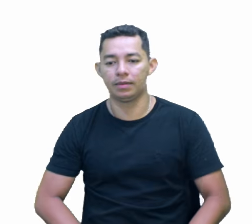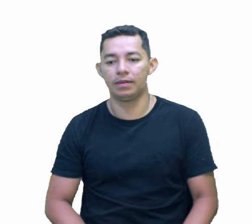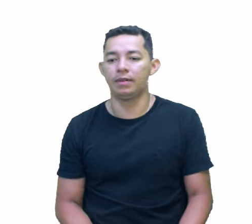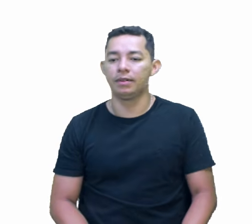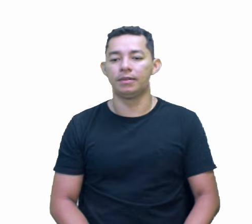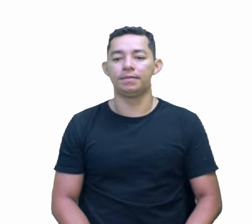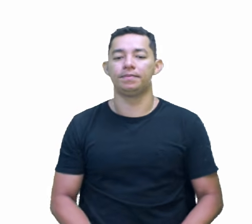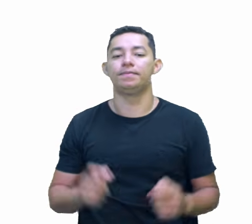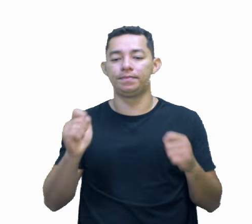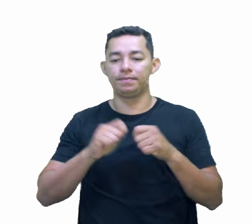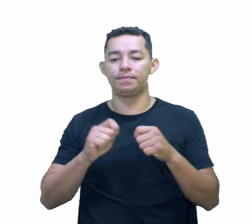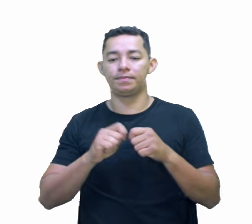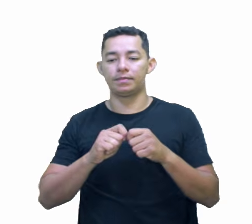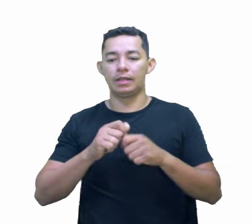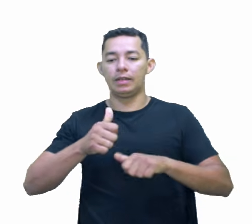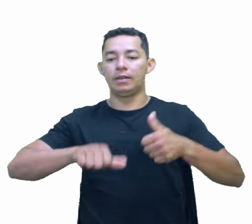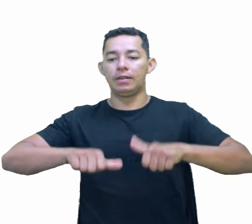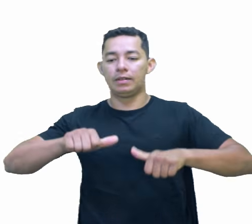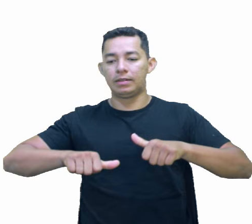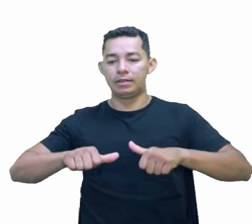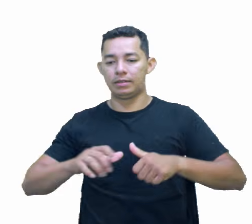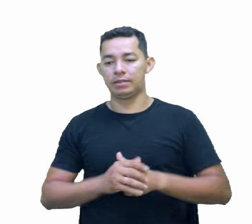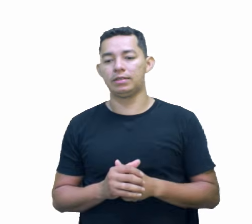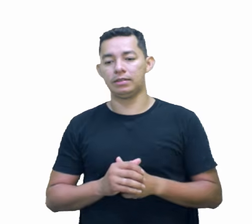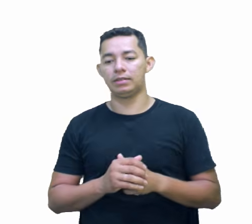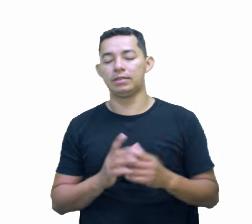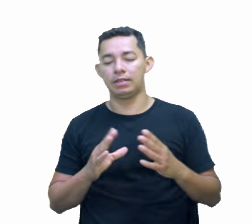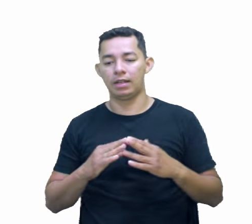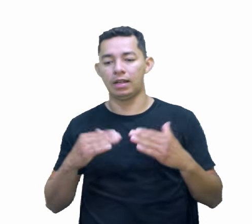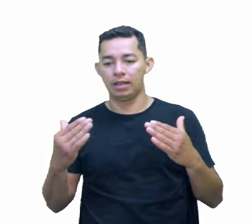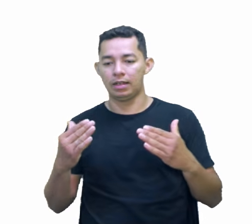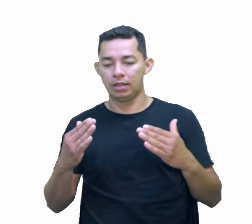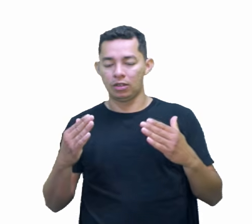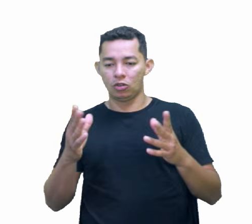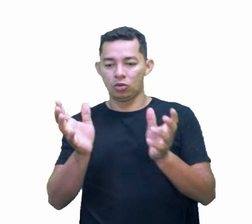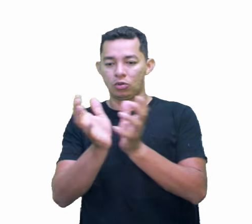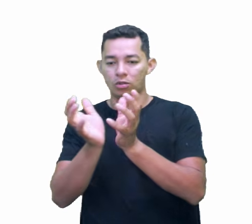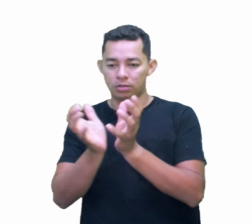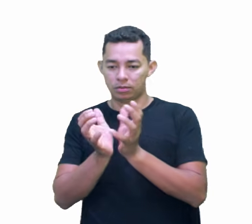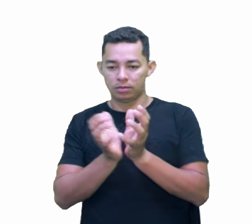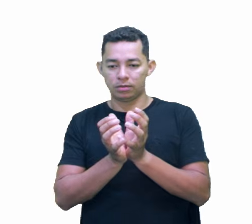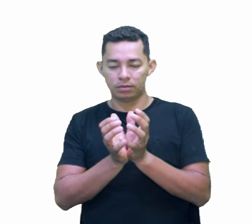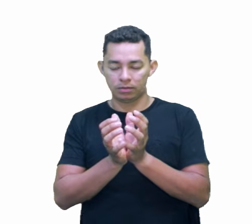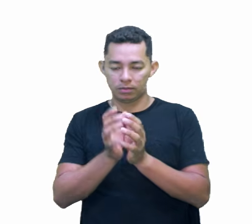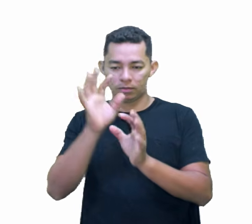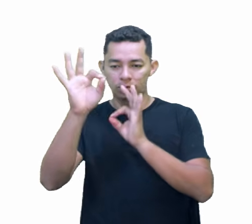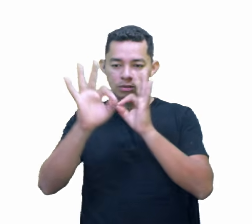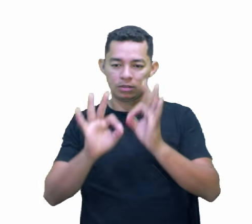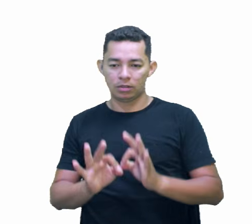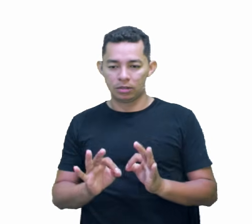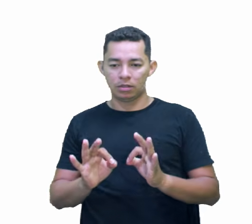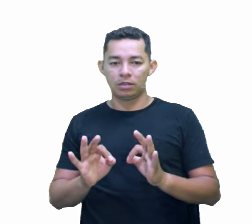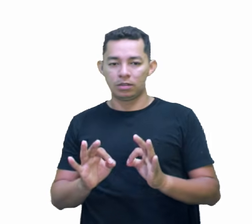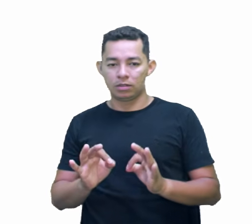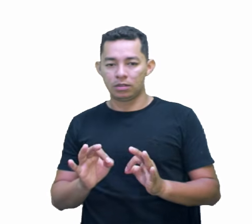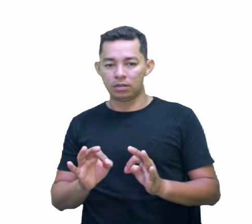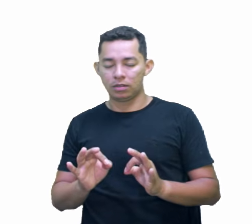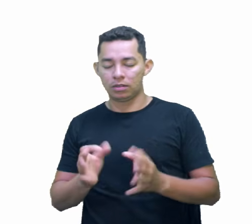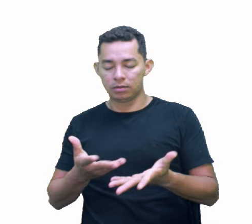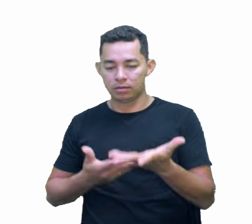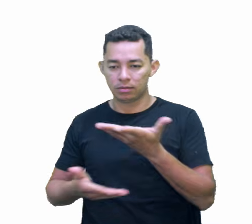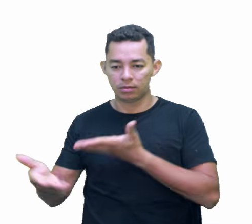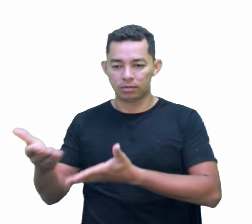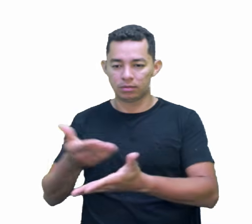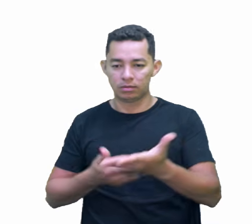ela faz uma análise mais ampla dos grupos de organismos que interagem, ou seja, a interação entre si.